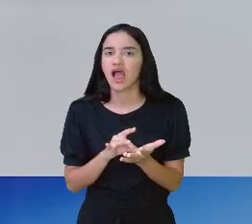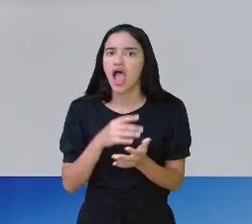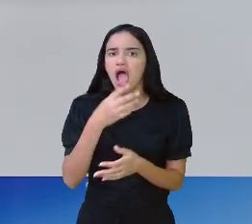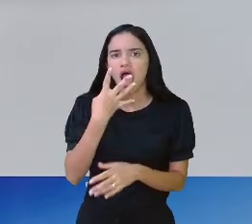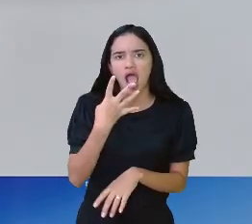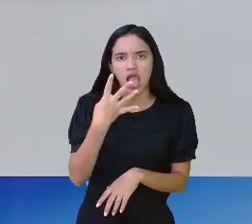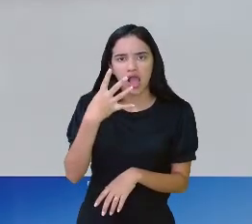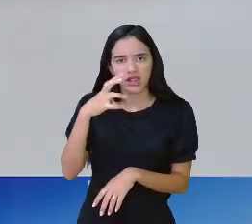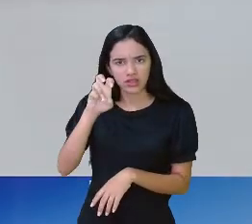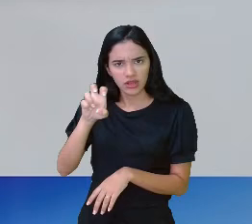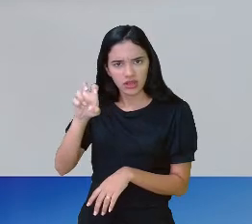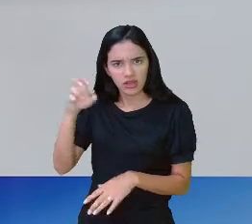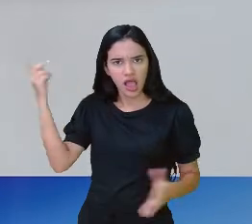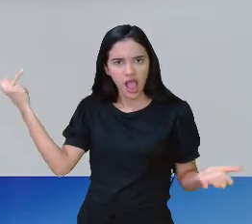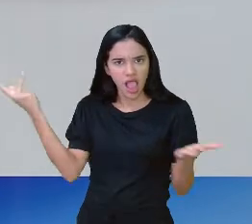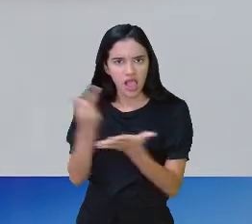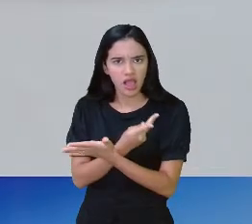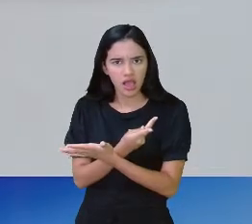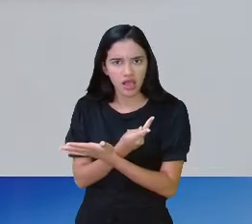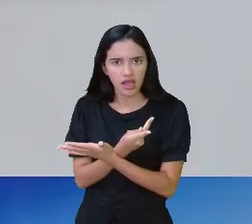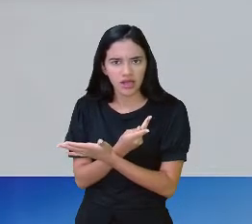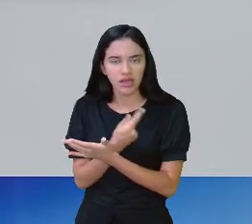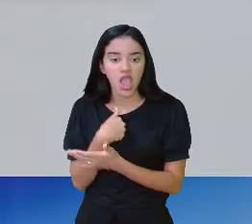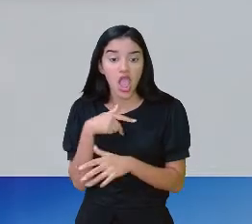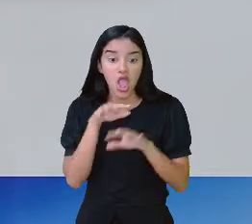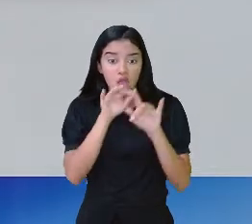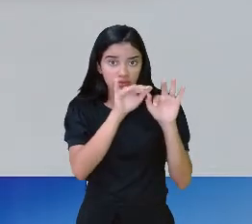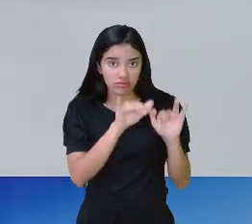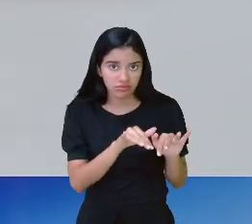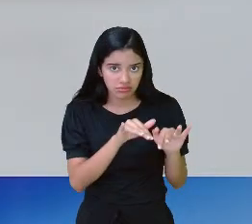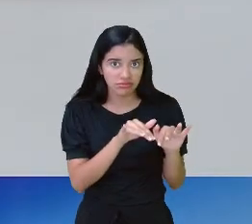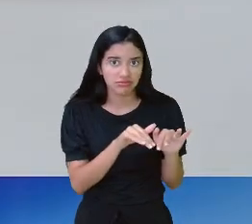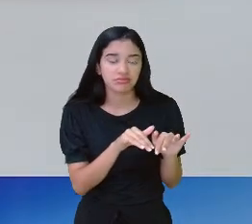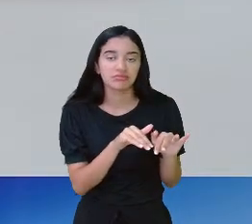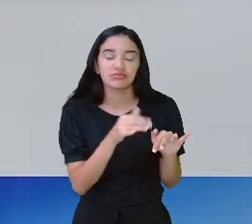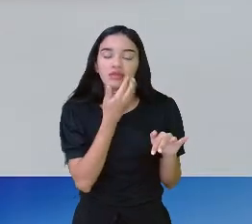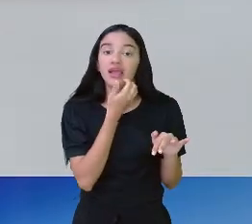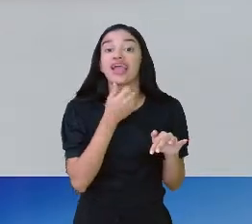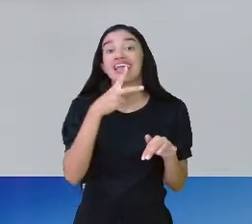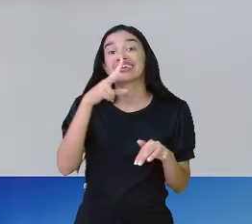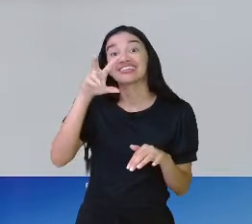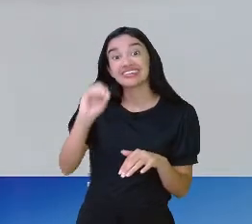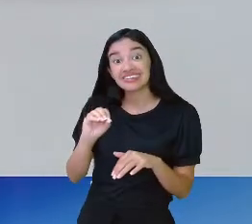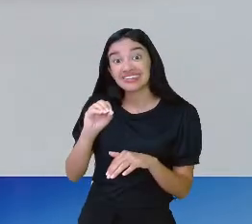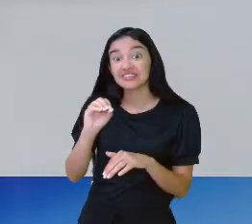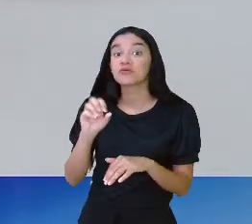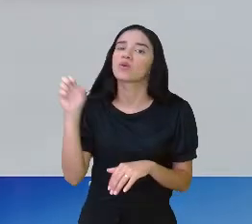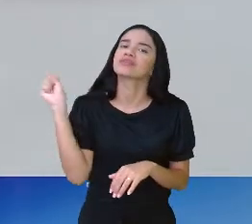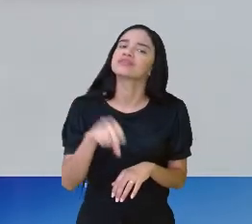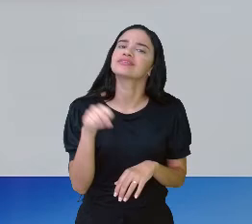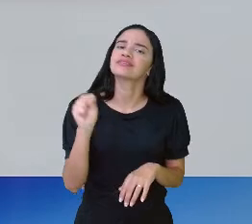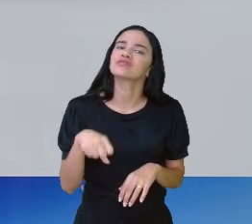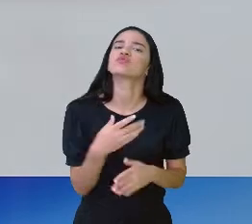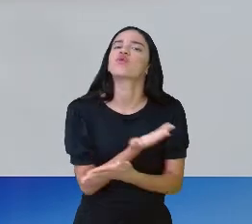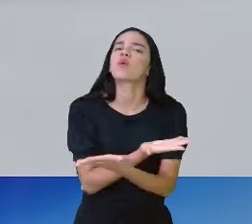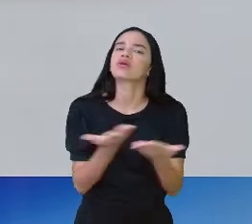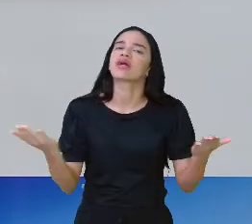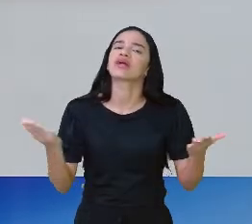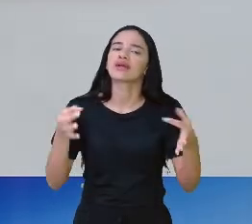tá? Aqui tá errado. Acho que foi na hora de eu mesma digitar. É 50 sim, vocês